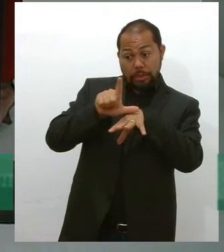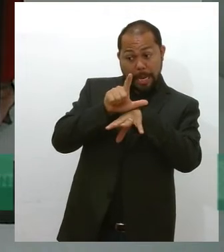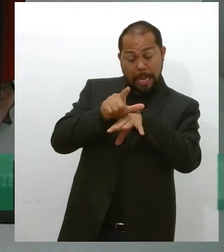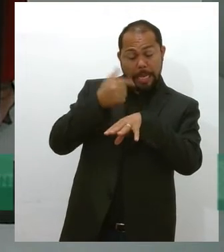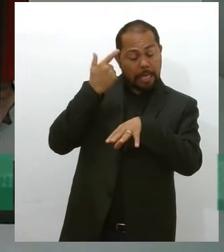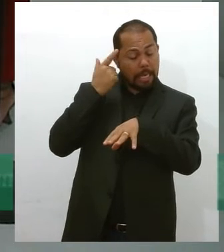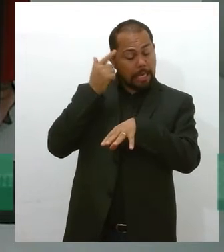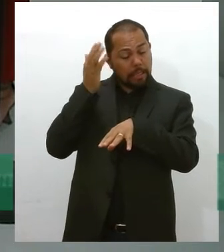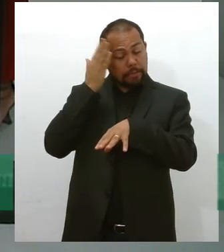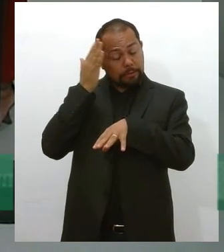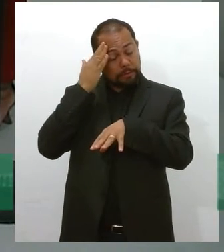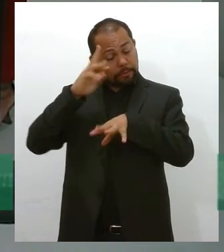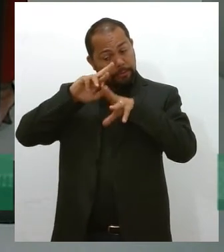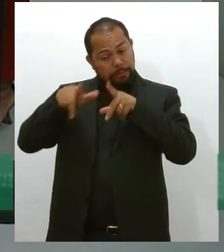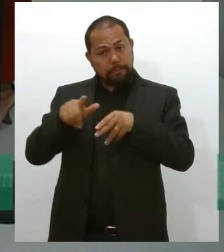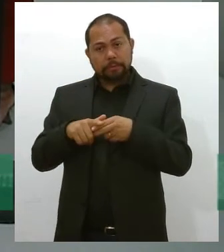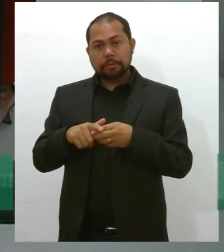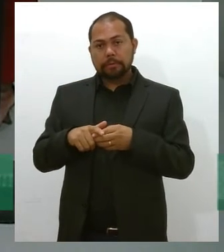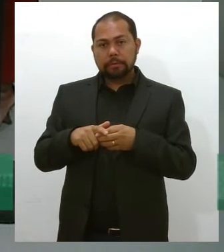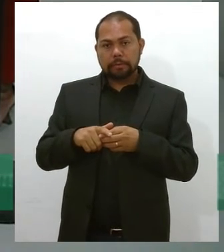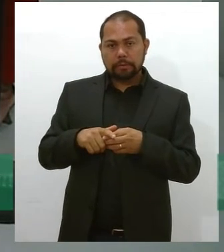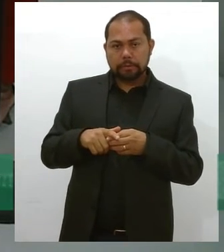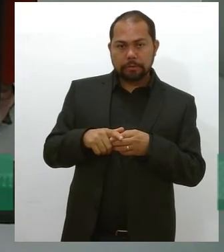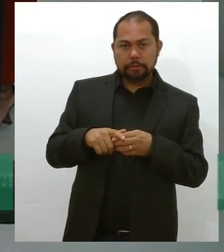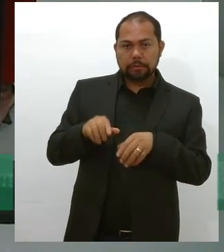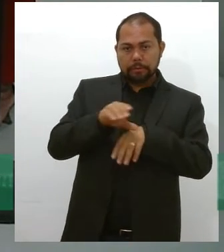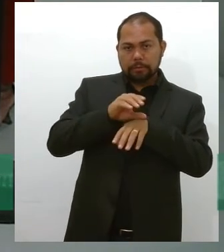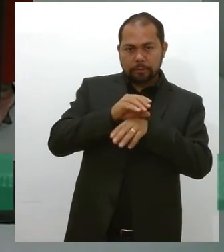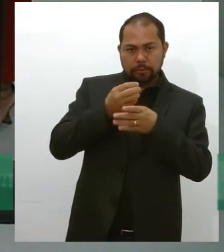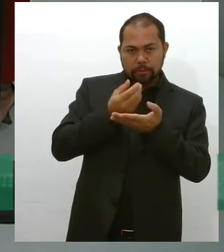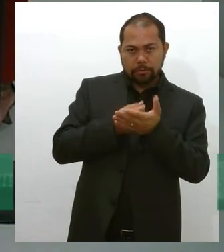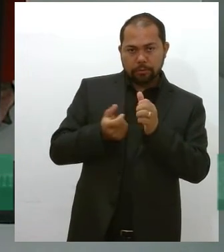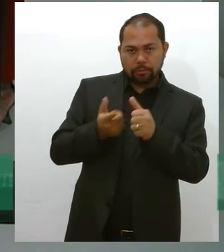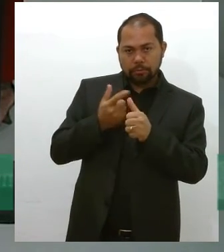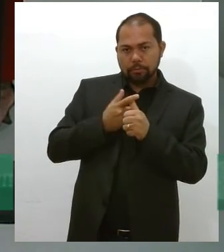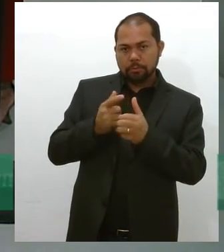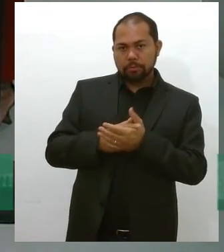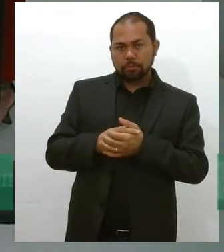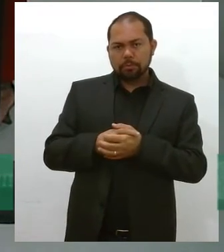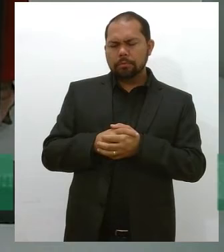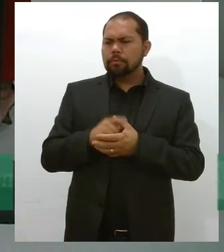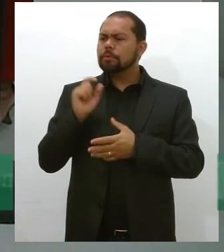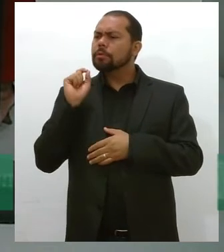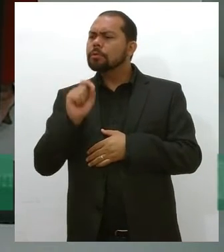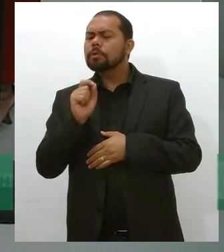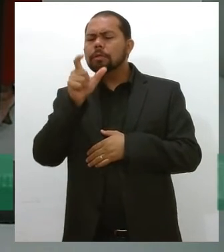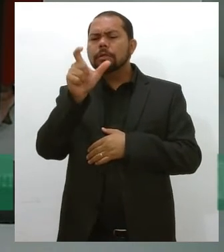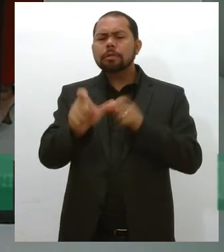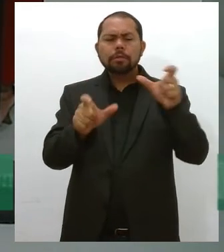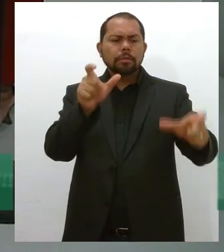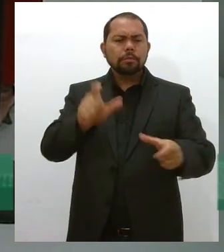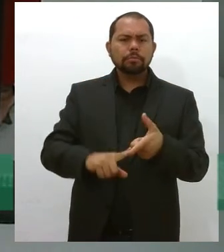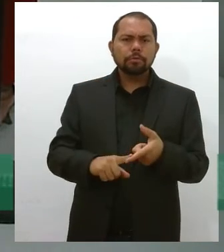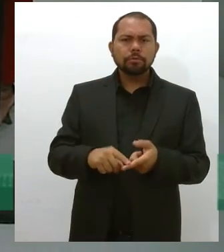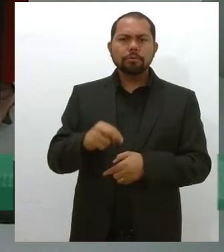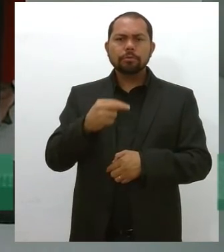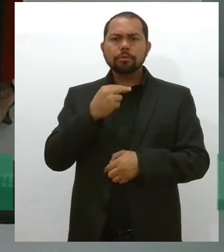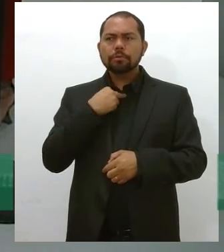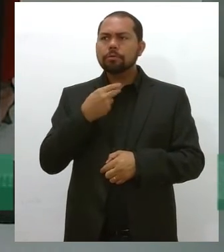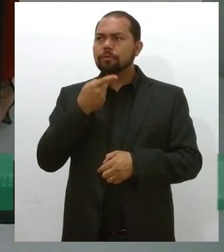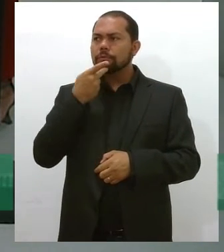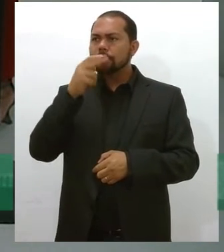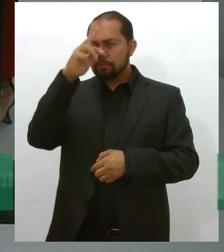de 1824, né? Naquela época da independência, quem eram as pessoas que não professavam a fé